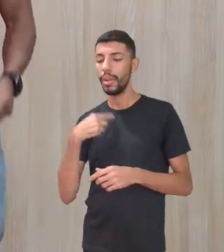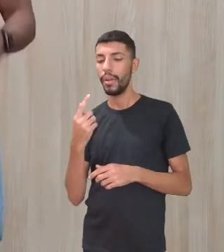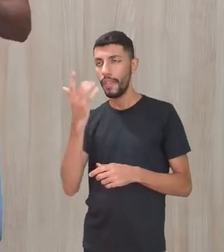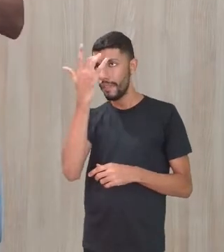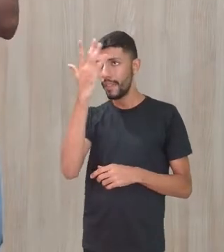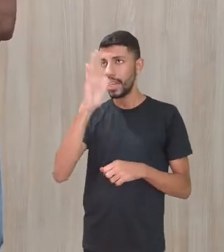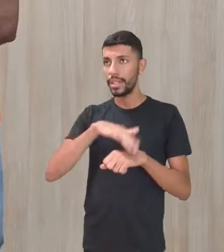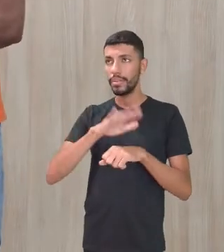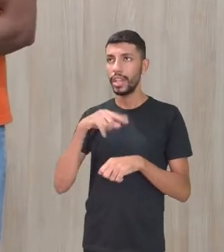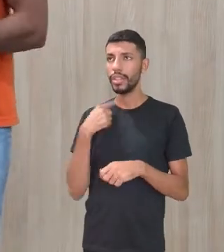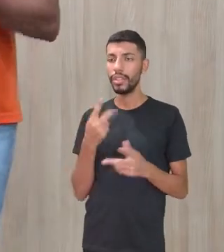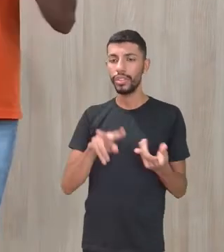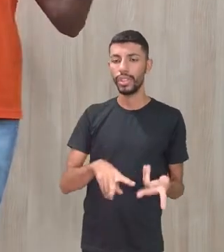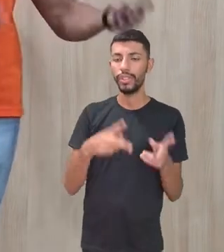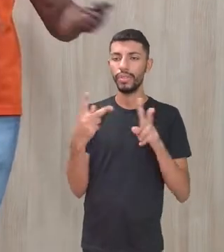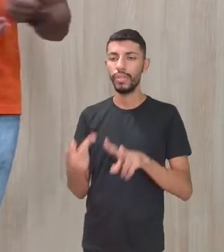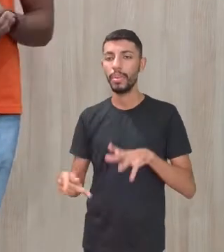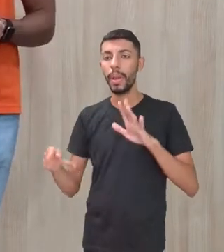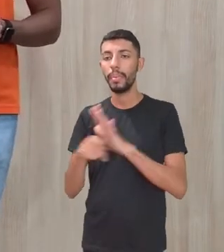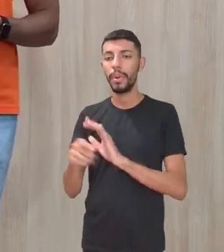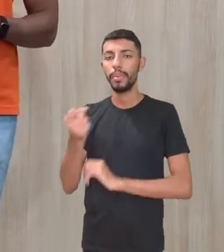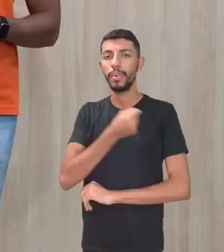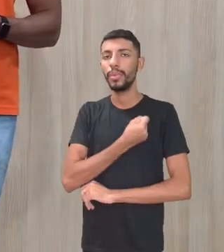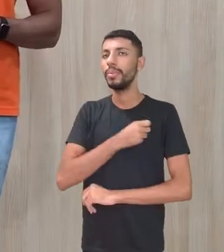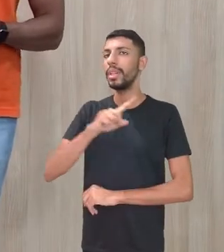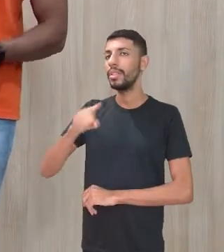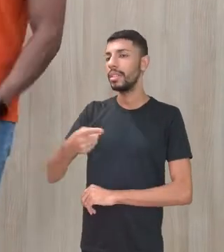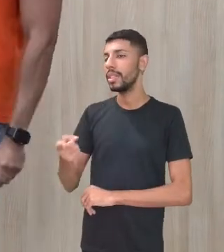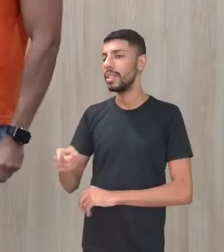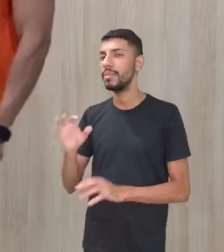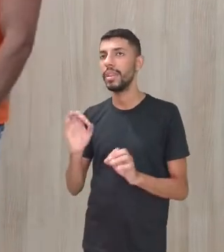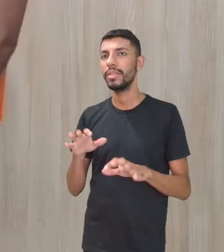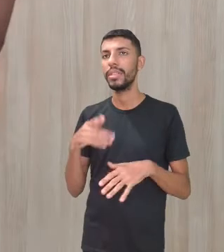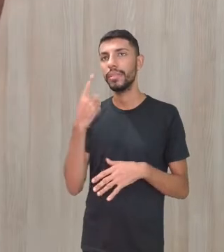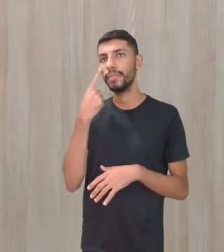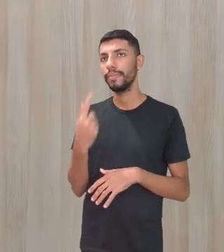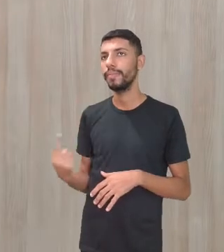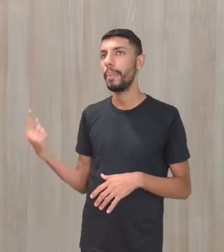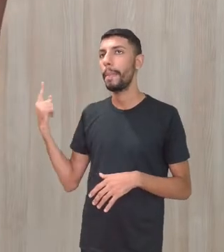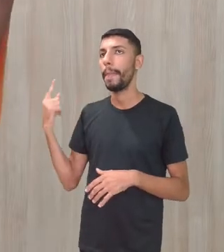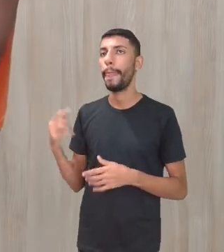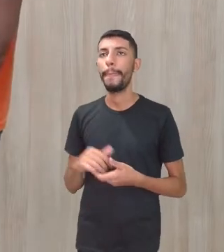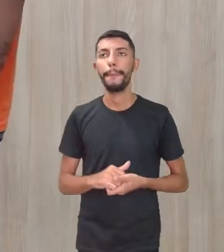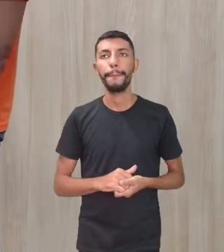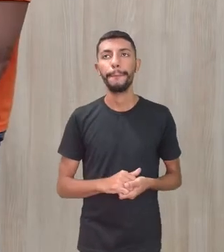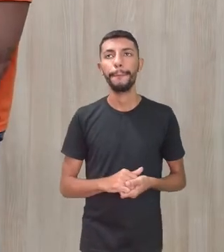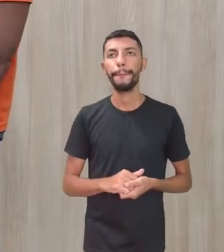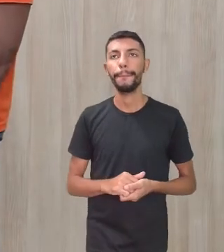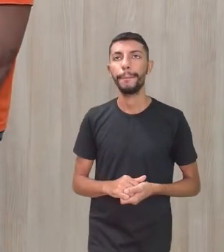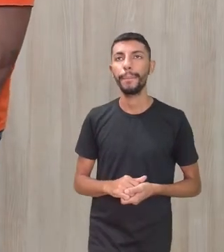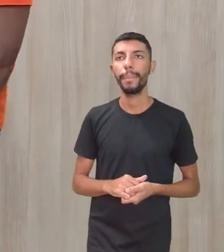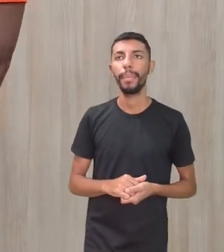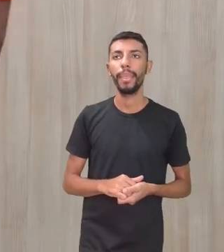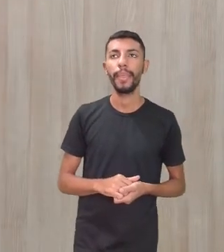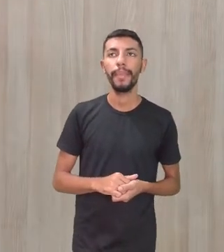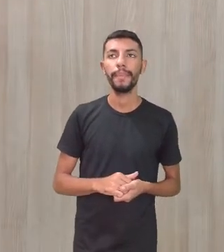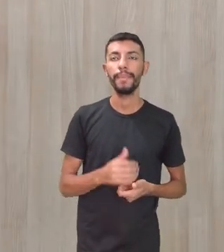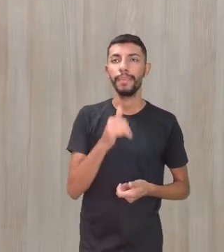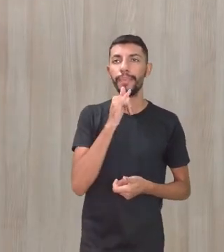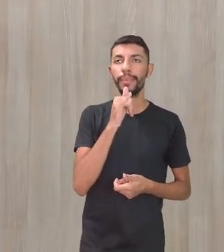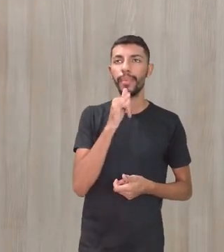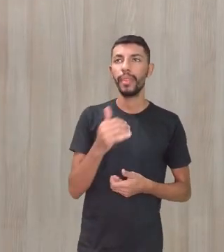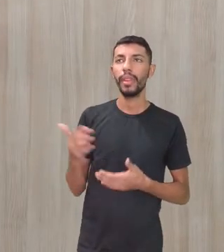transformar uma fração decimal em um número decimal, certo? Eu tenho aqui, ó, que essa fração aqui,